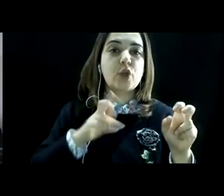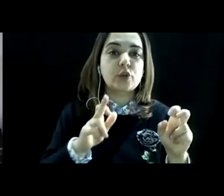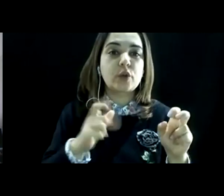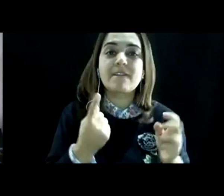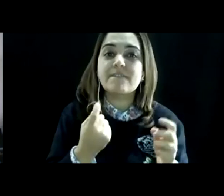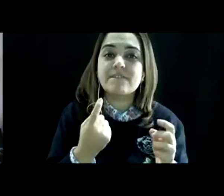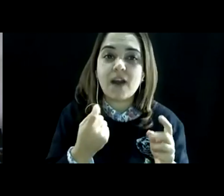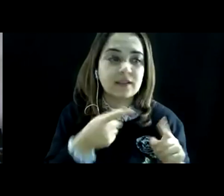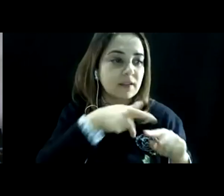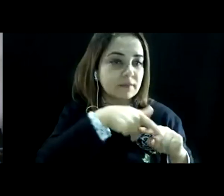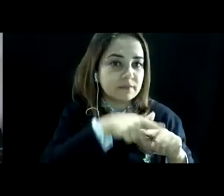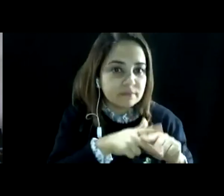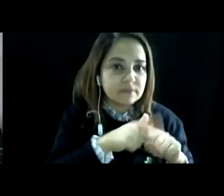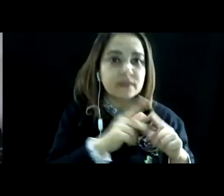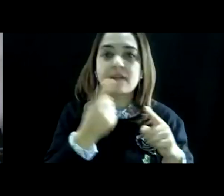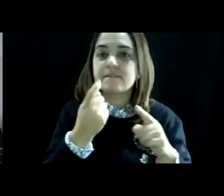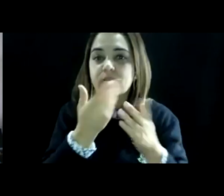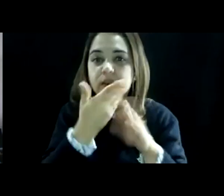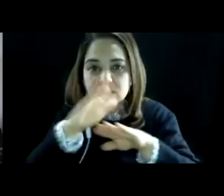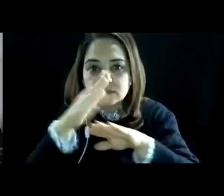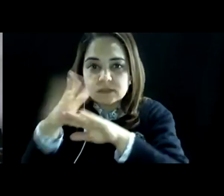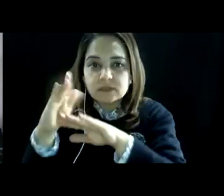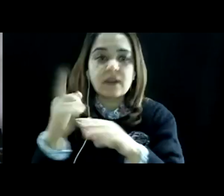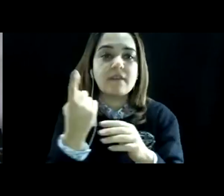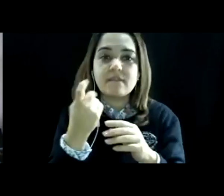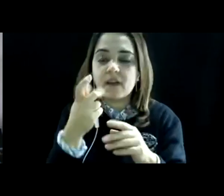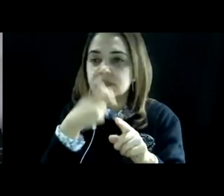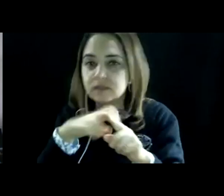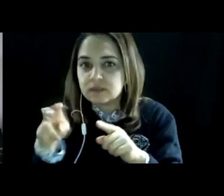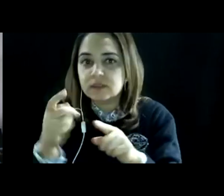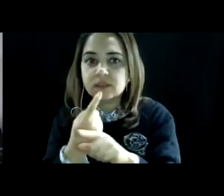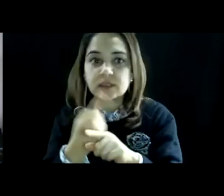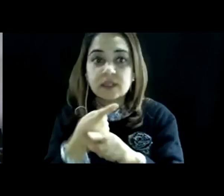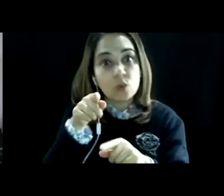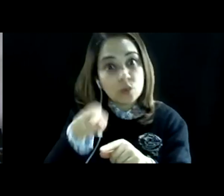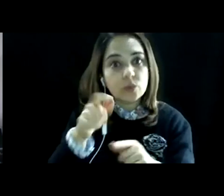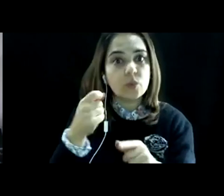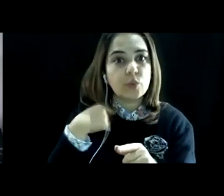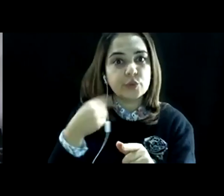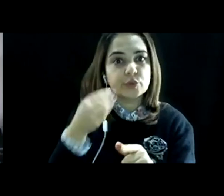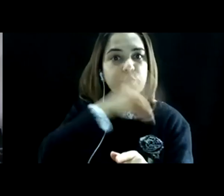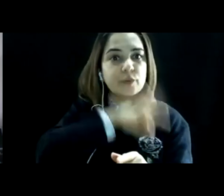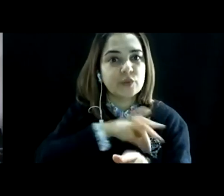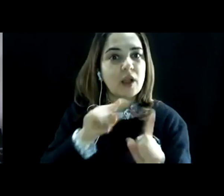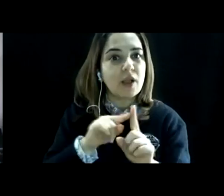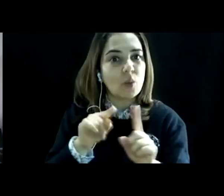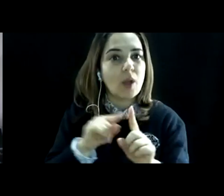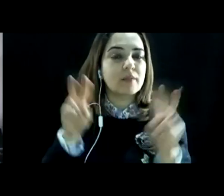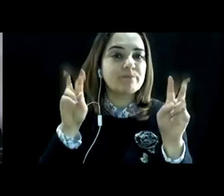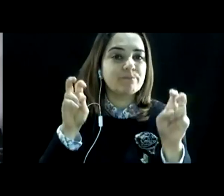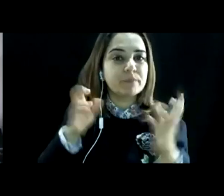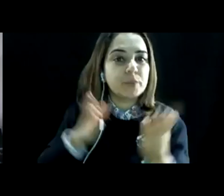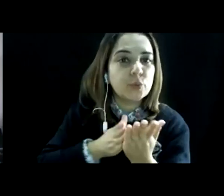eletricistas, carpinteiros, trolhas e por aí fora. Então os cursos profissionais foram vistos como uma continuação das antigas escolas